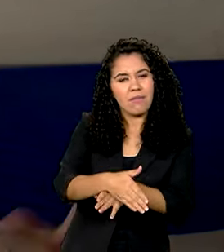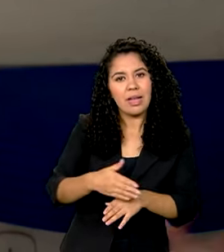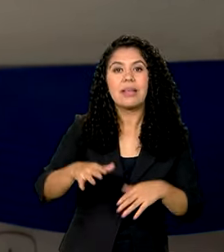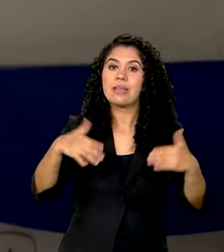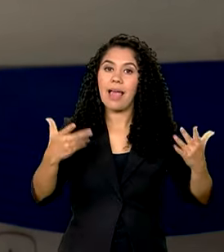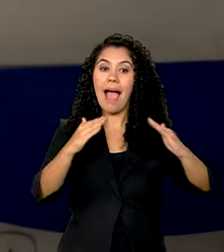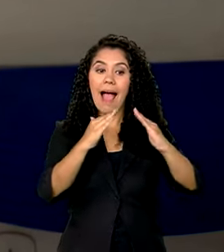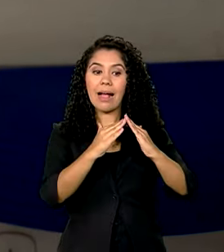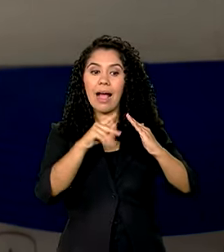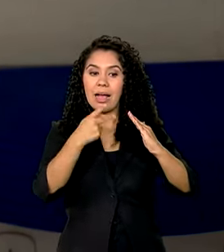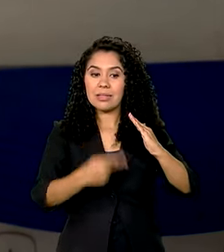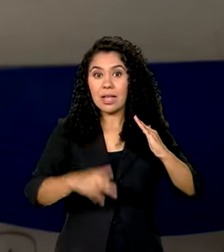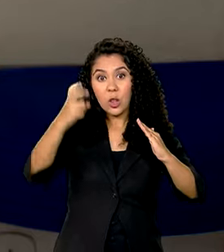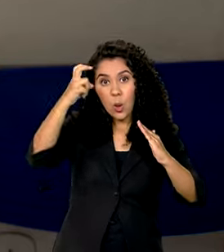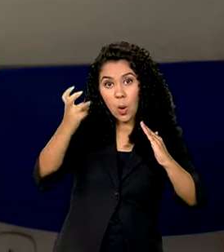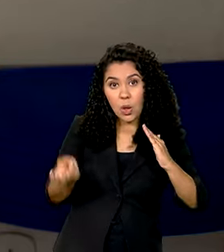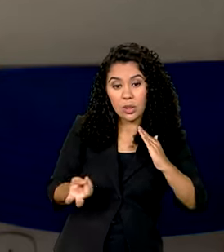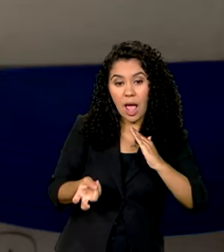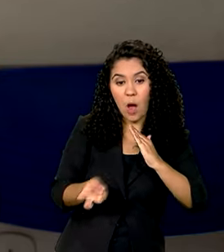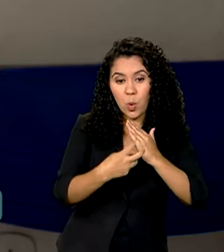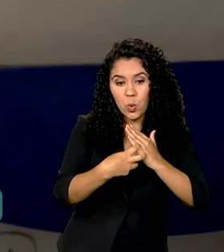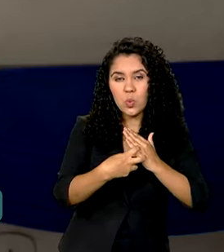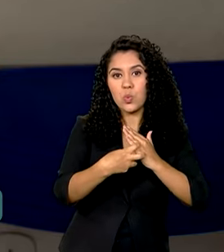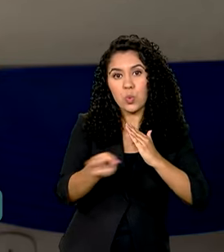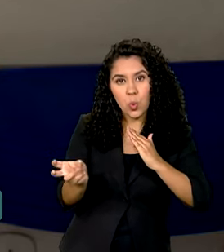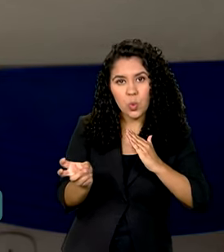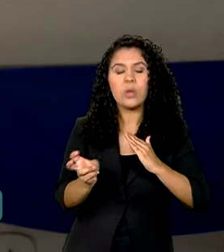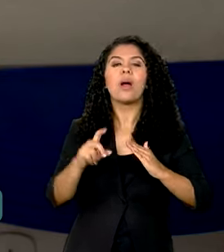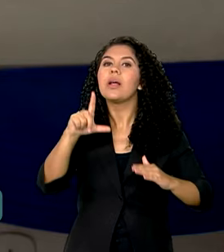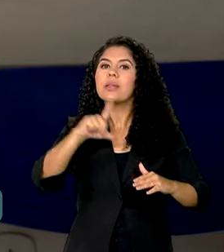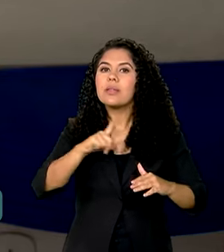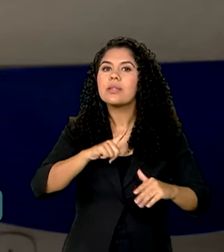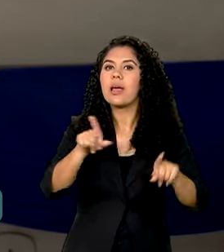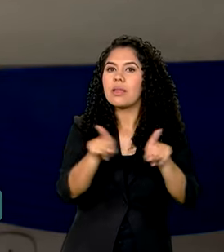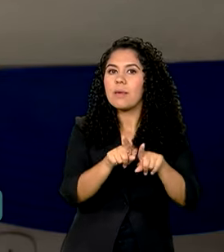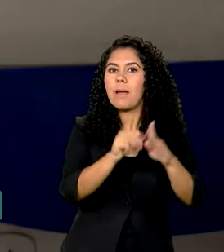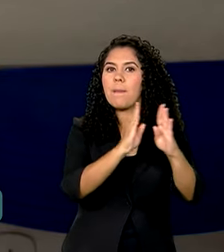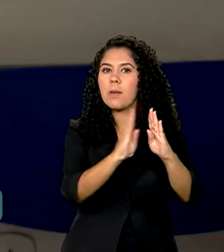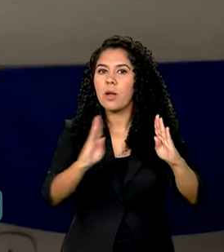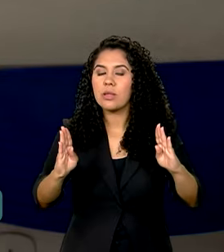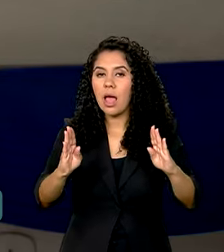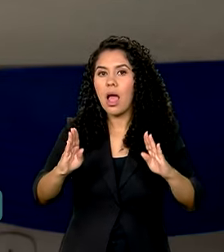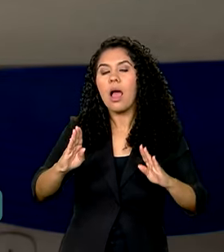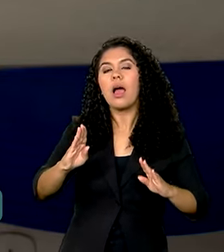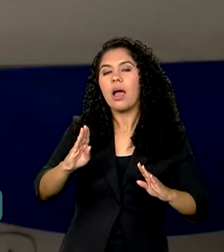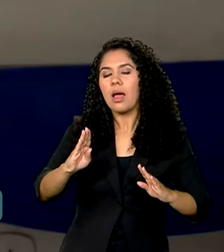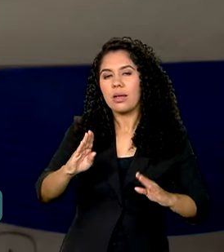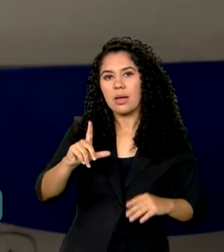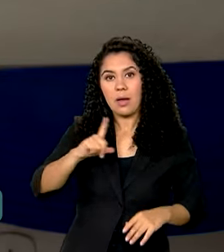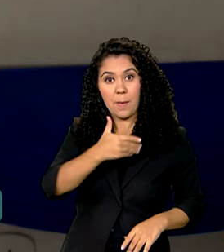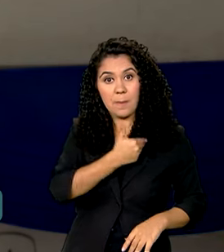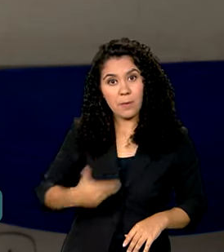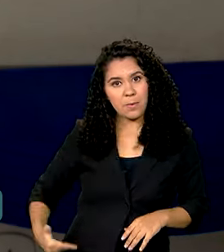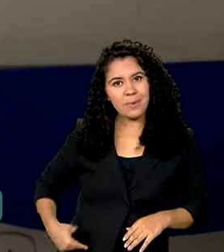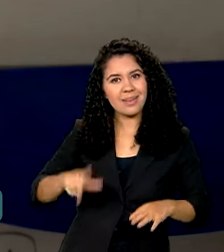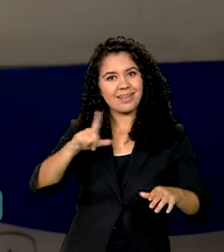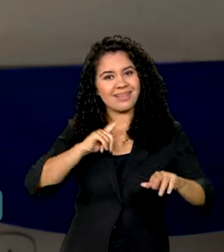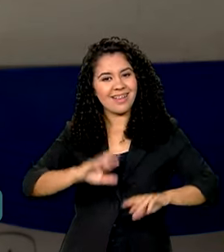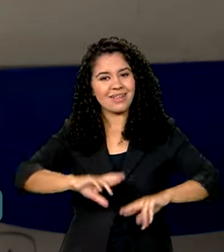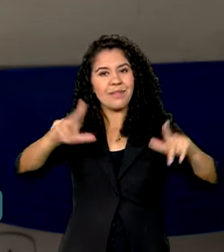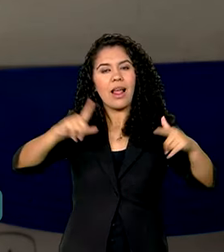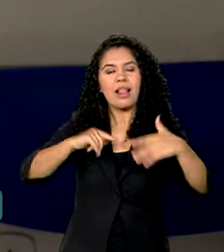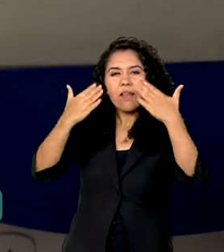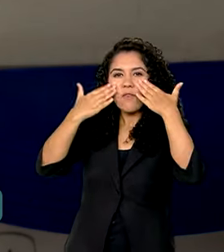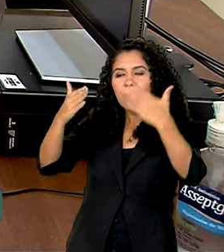Cultura, que tem uma biblioteca pública, principalmente o que faz a diferença é esse espaço verde. Aqui no lado de